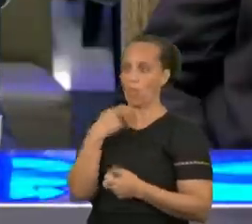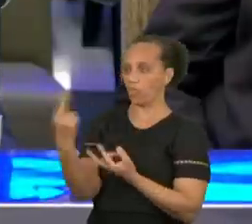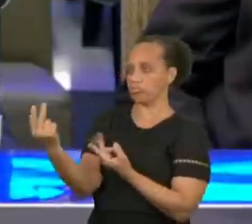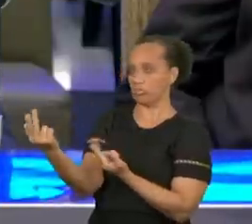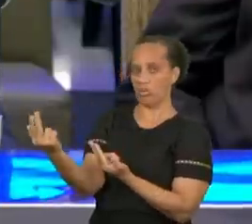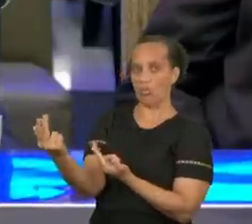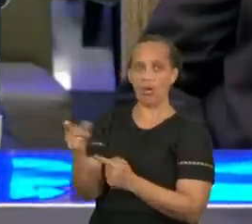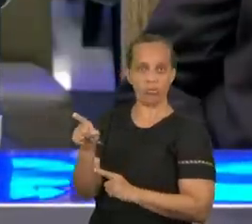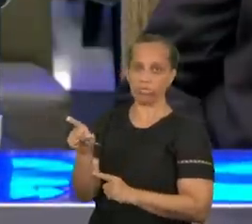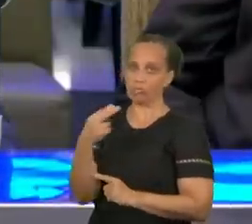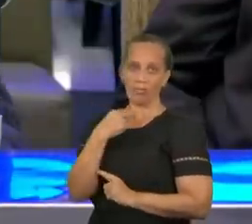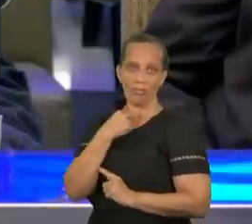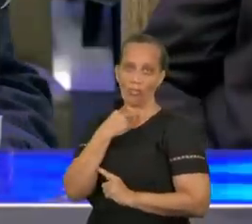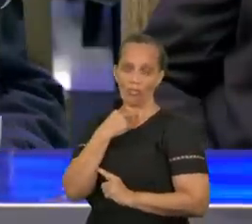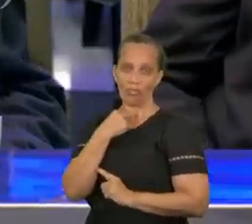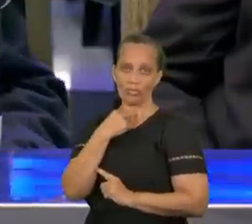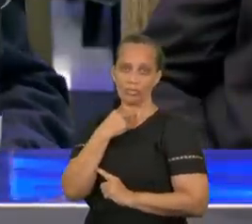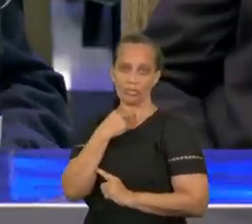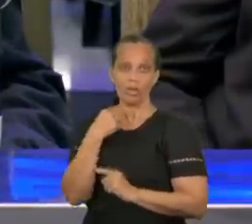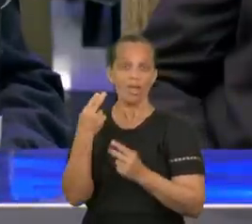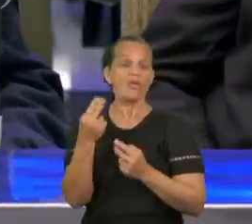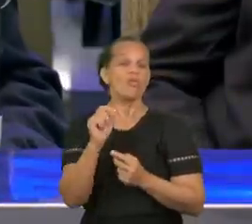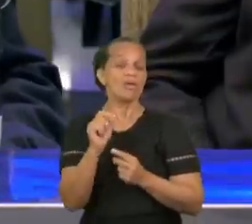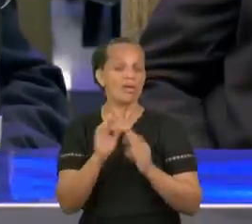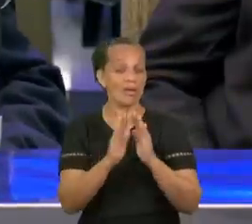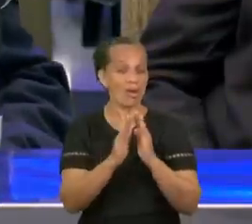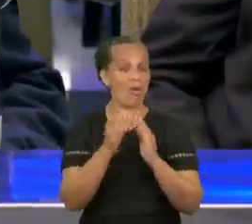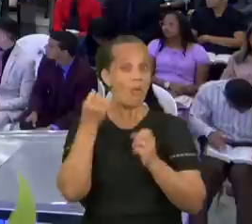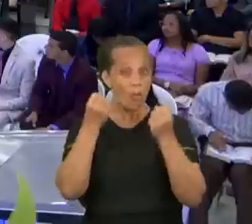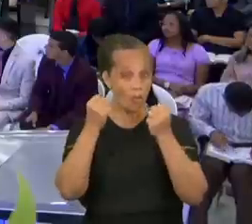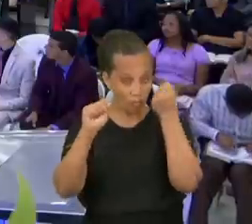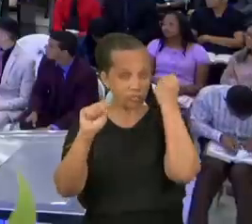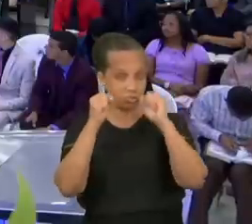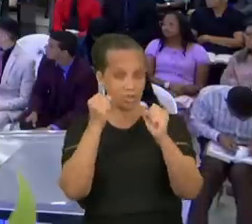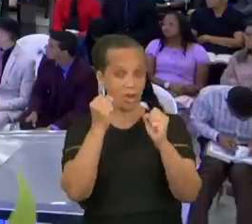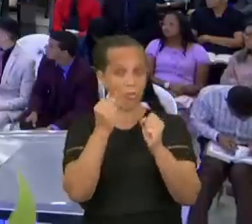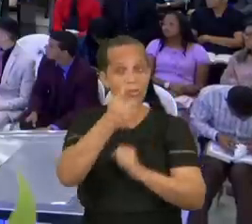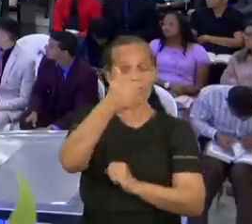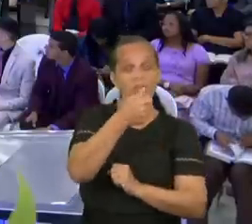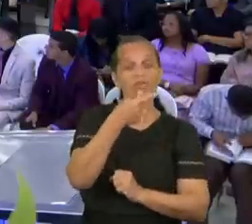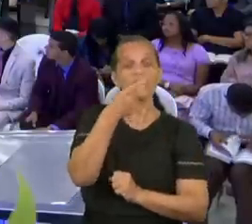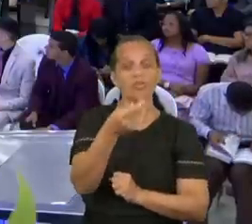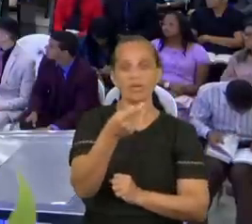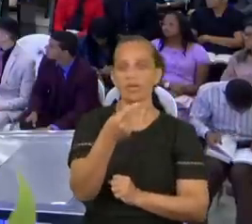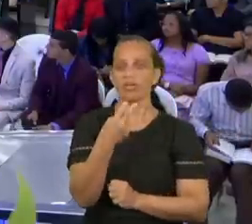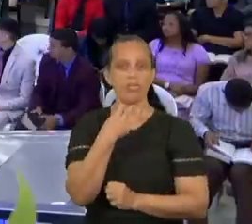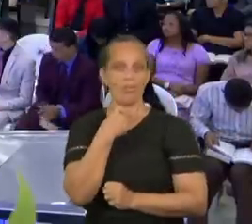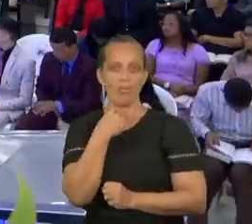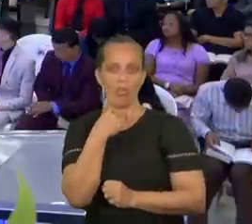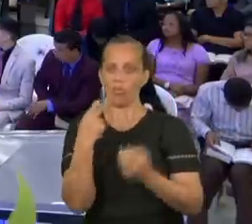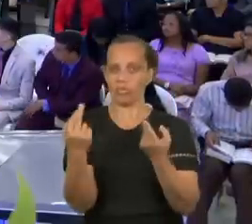eles é o que diz o Salmo primeiro se ele não quer então não dá para ser não dá